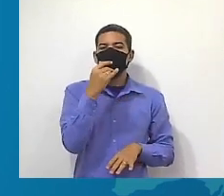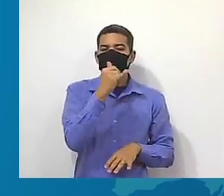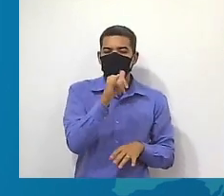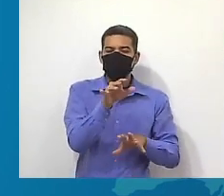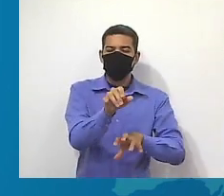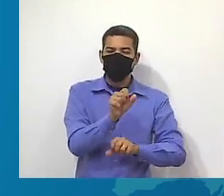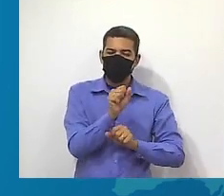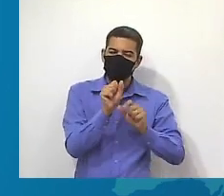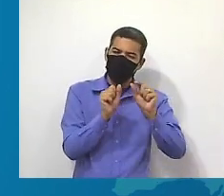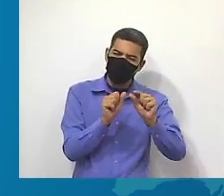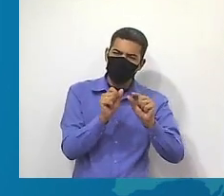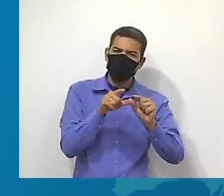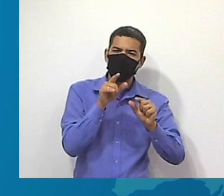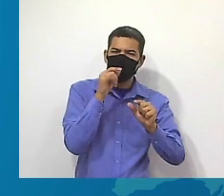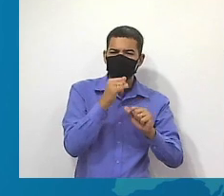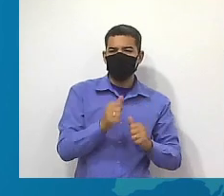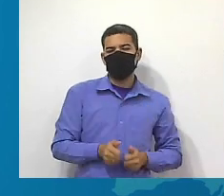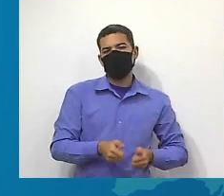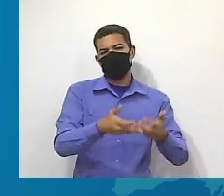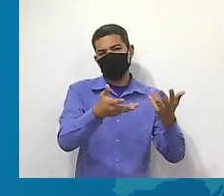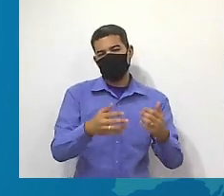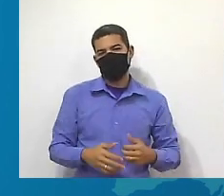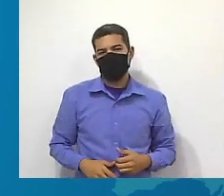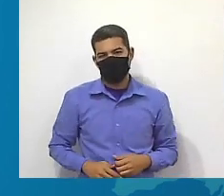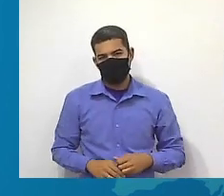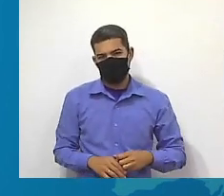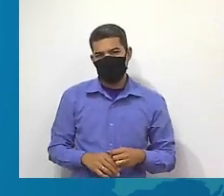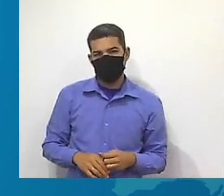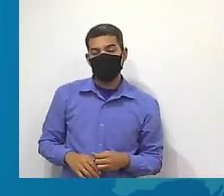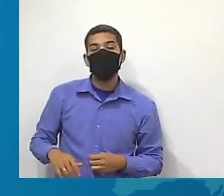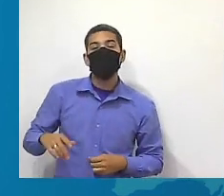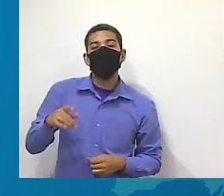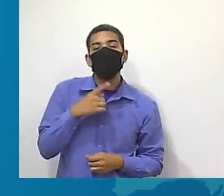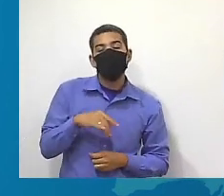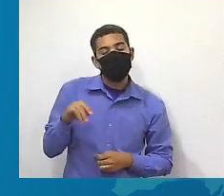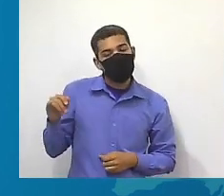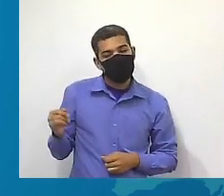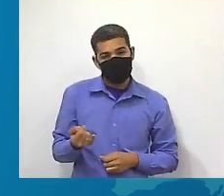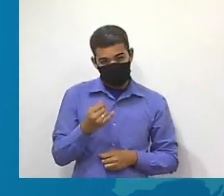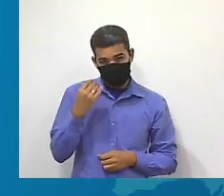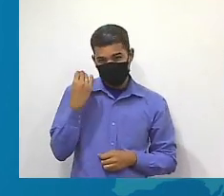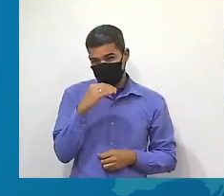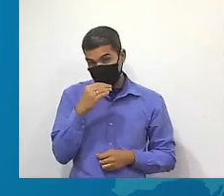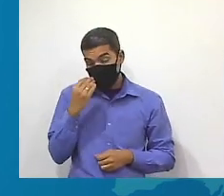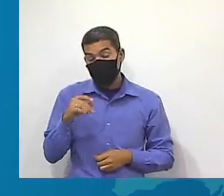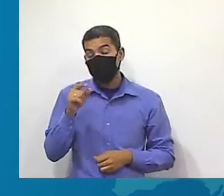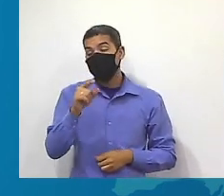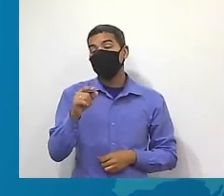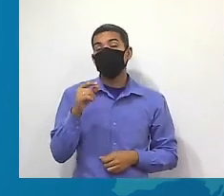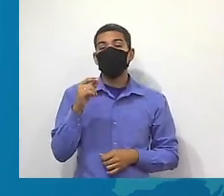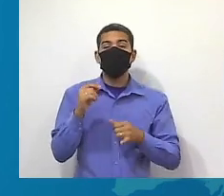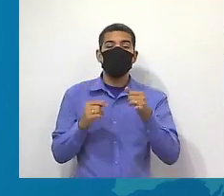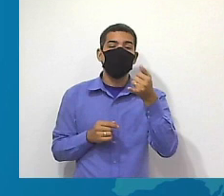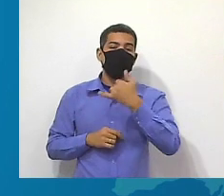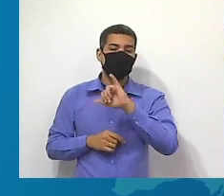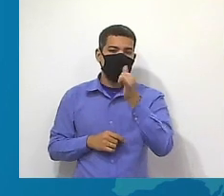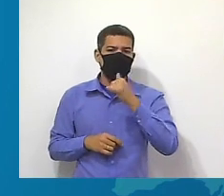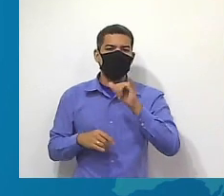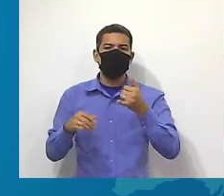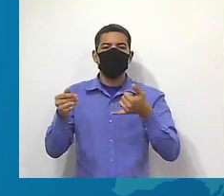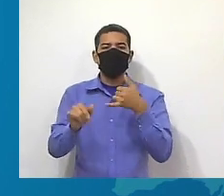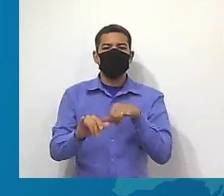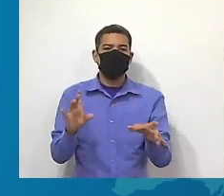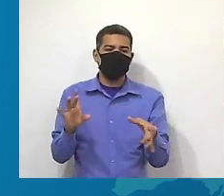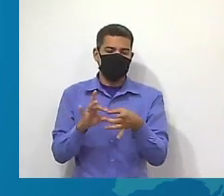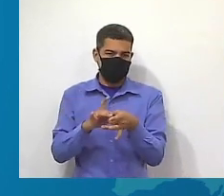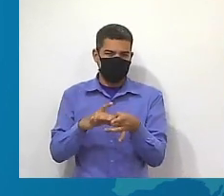seja liberada. Então, a gente vai se aproveitar dessa energia nas ligações químicas